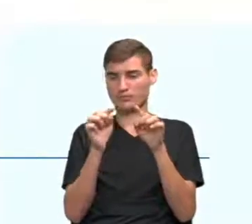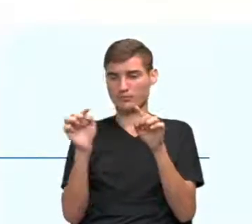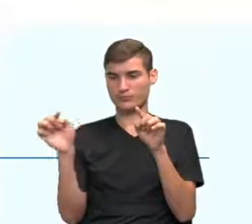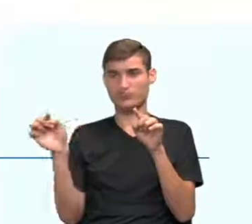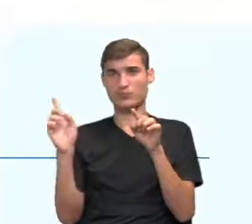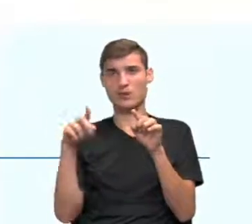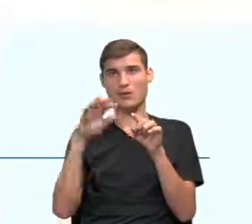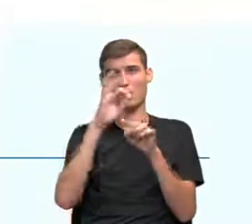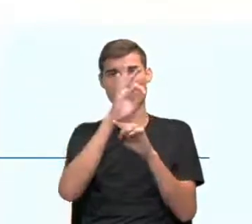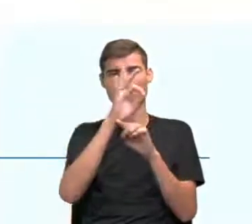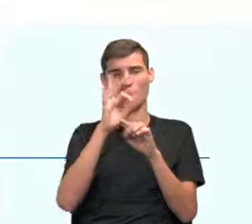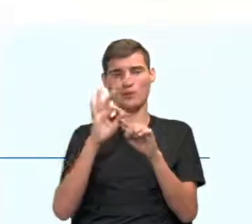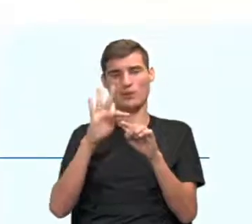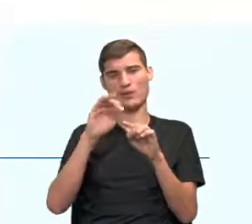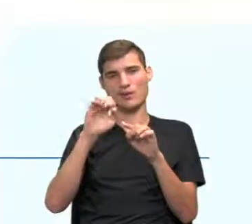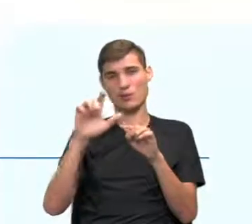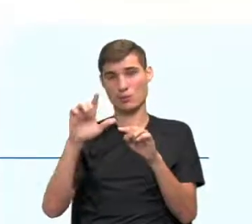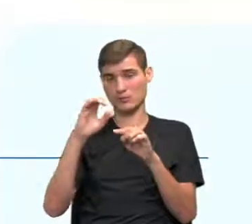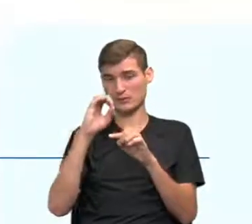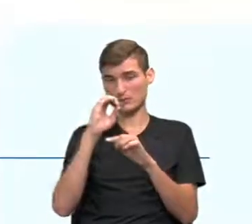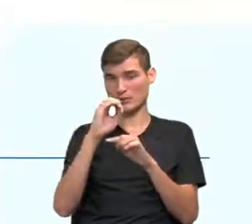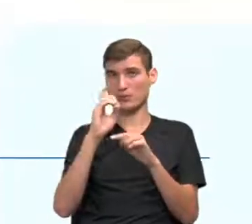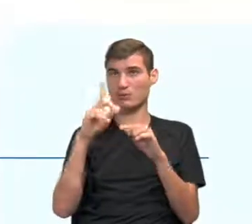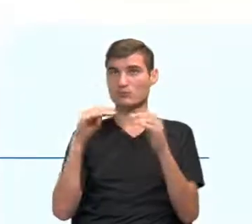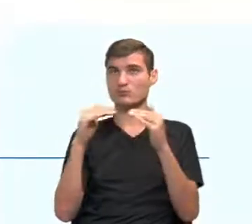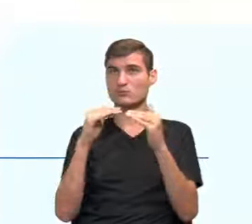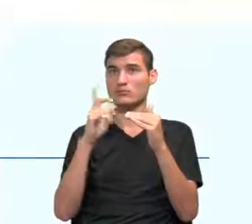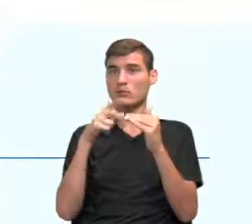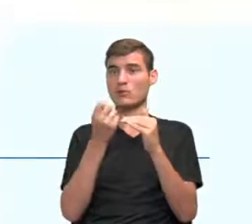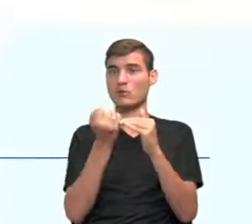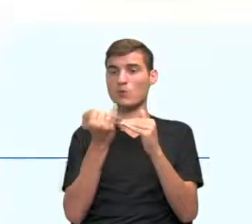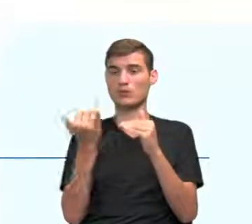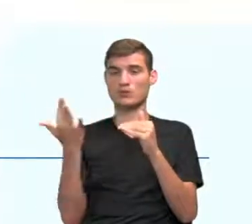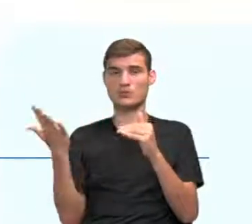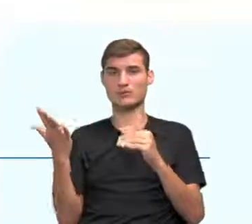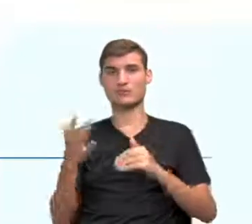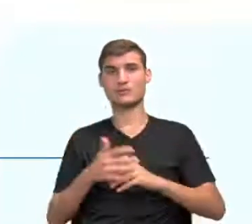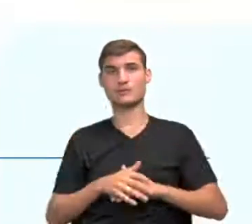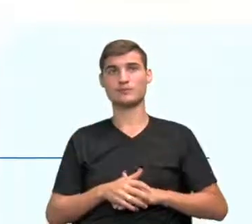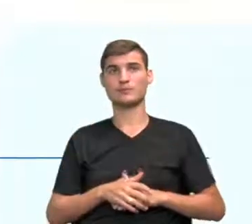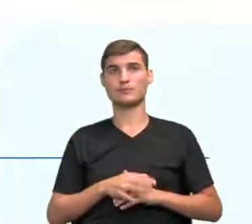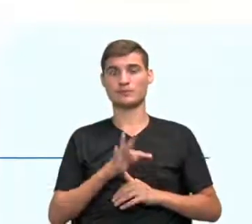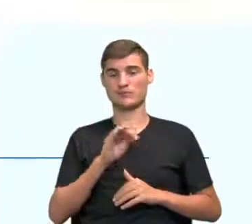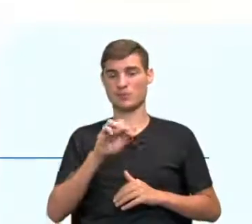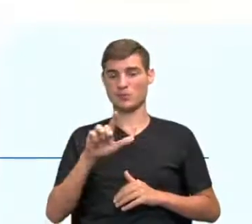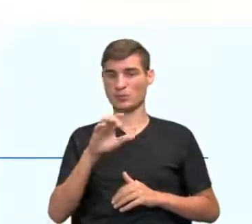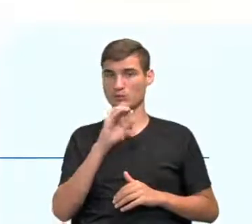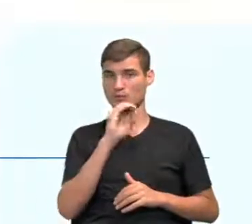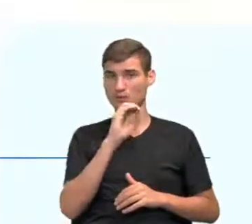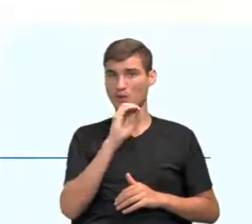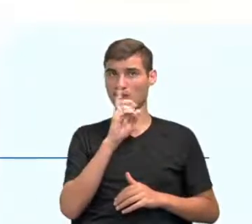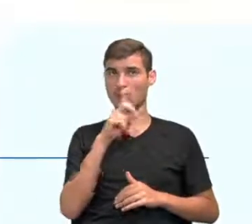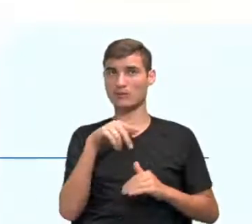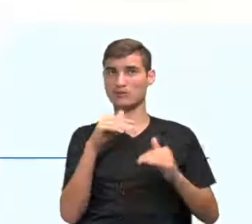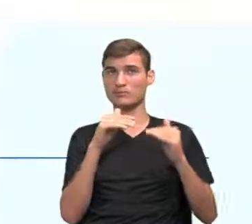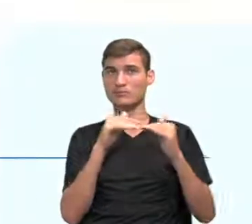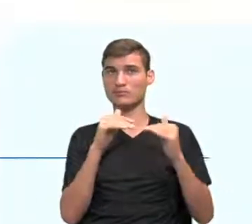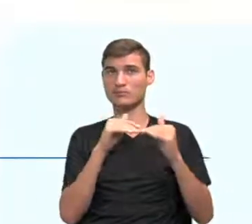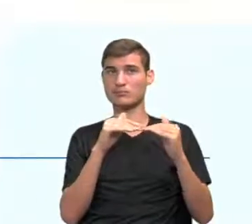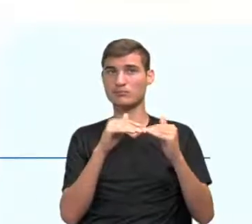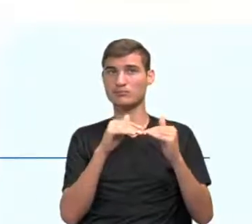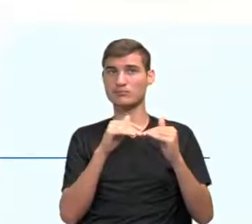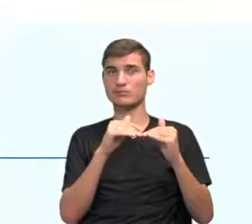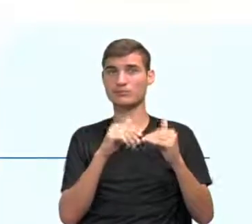Dado em porcentagem, Tau 0 é o período. Então, Tau 0, que é